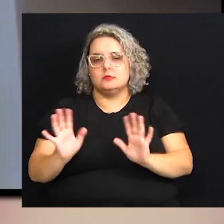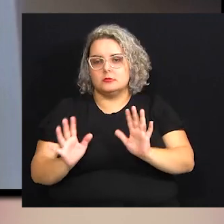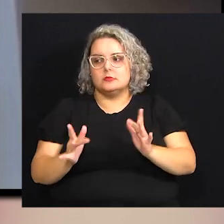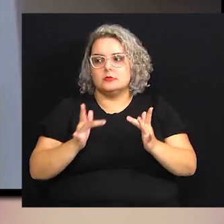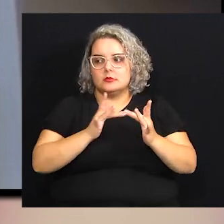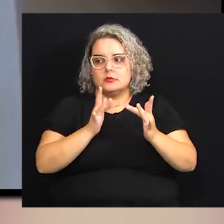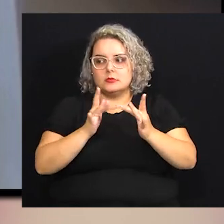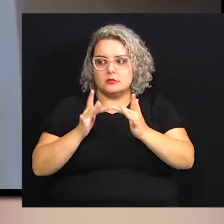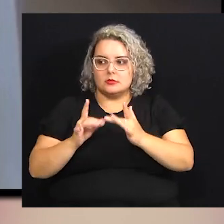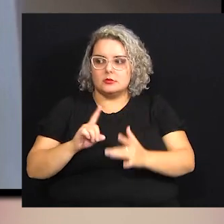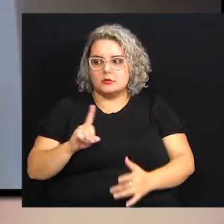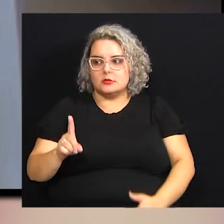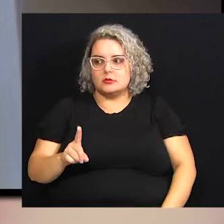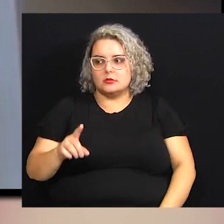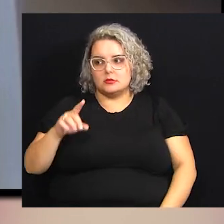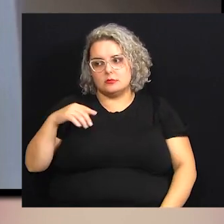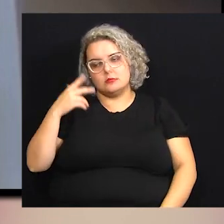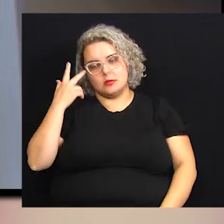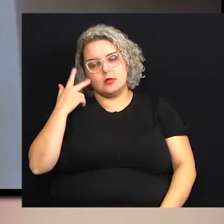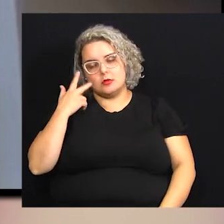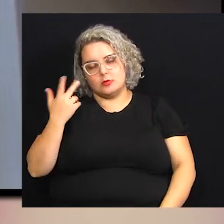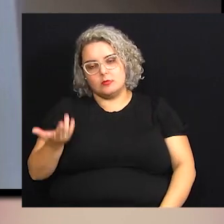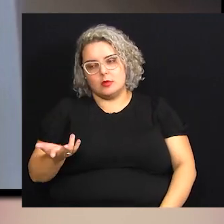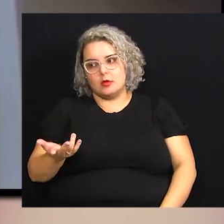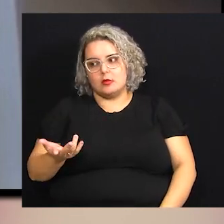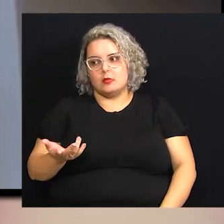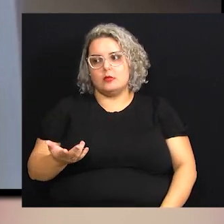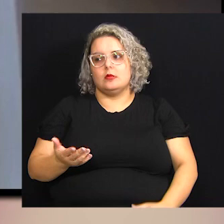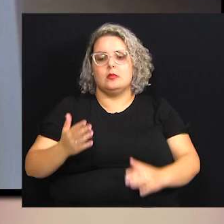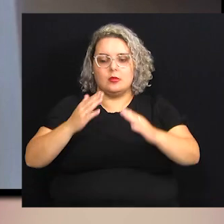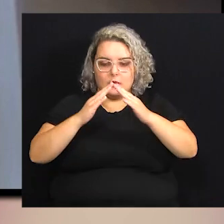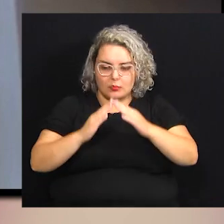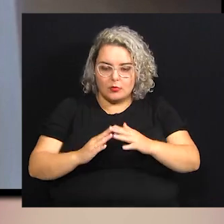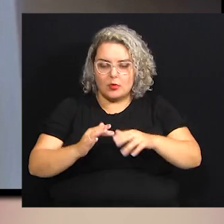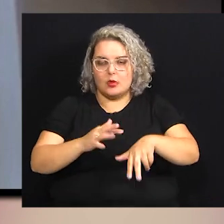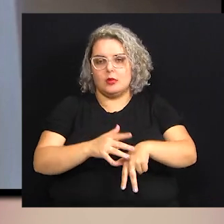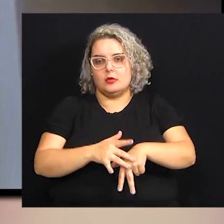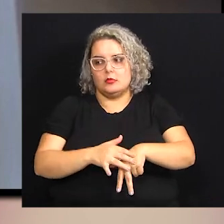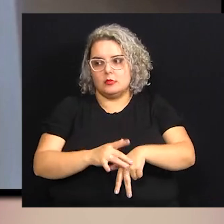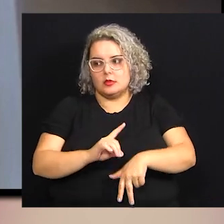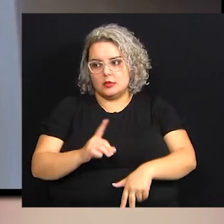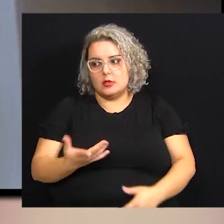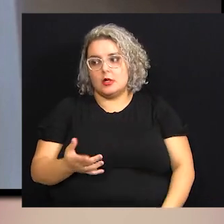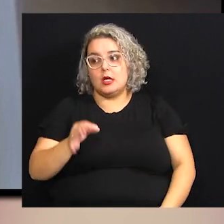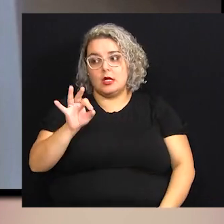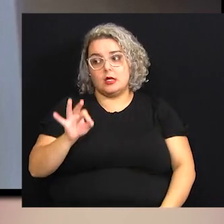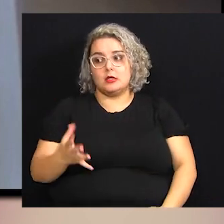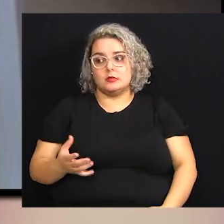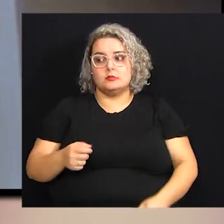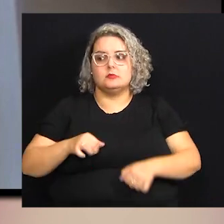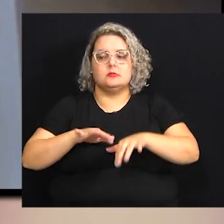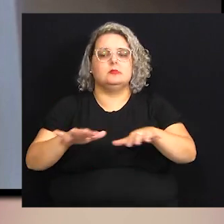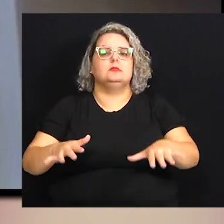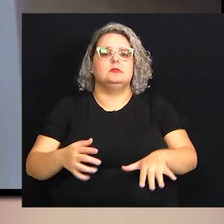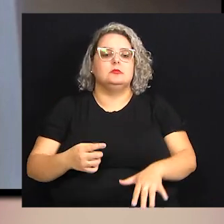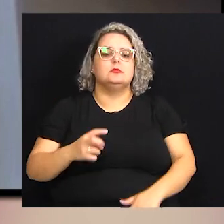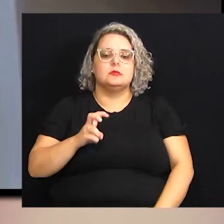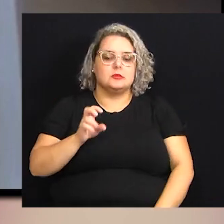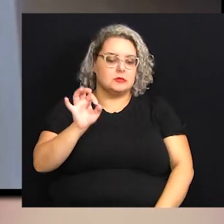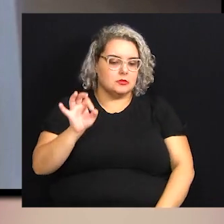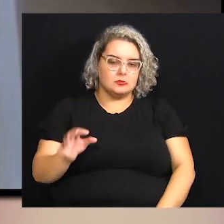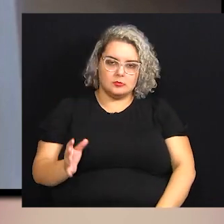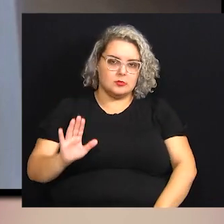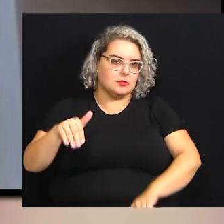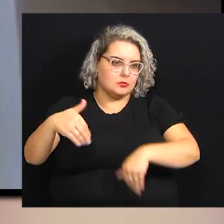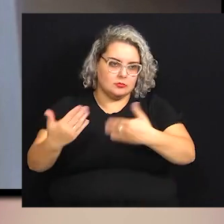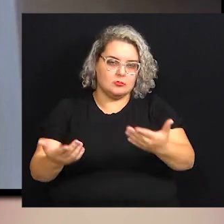Em contactantes que são assim, que não são tão frequentes, né, que não são pessoas que moram com o paciente, a chance de transmissão é